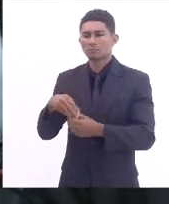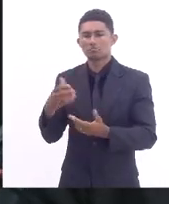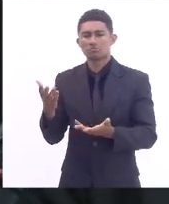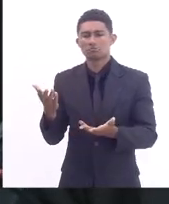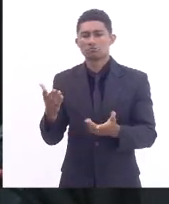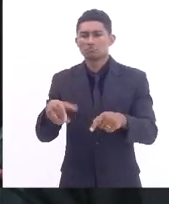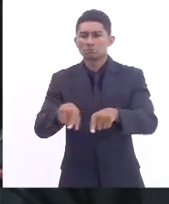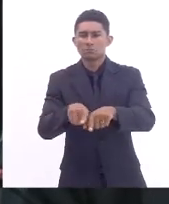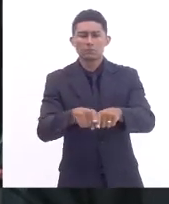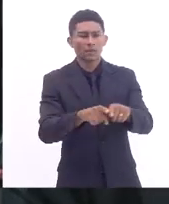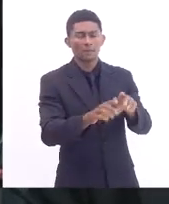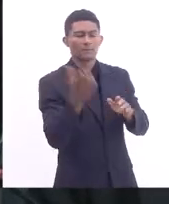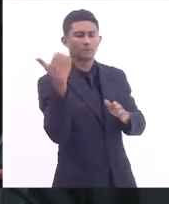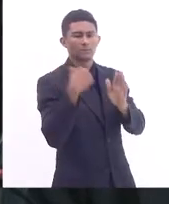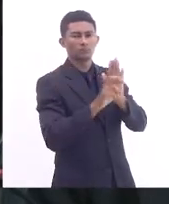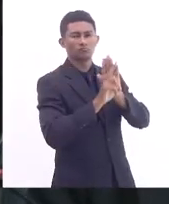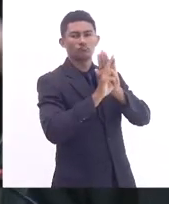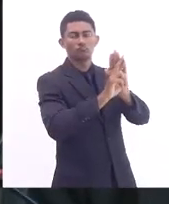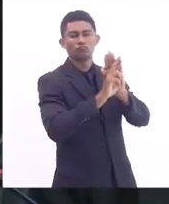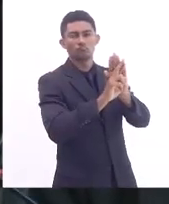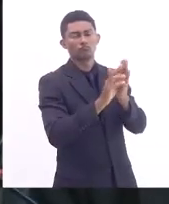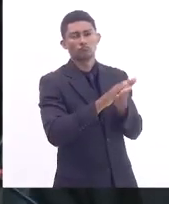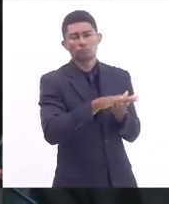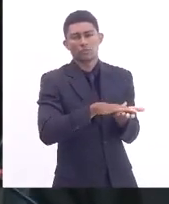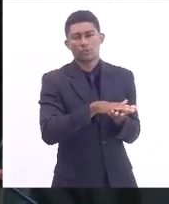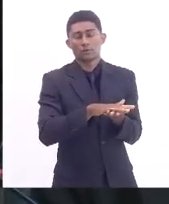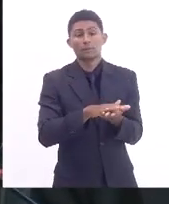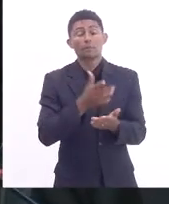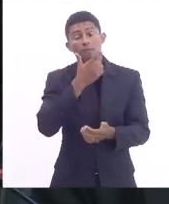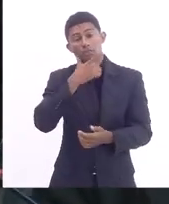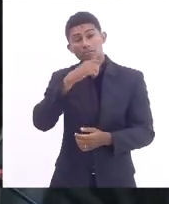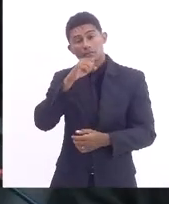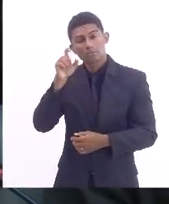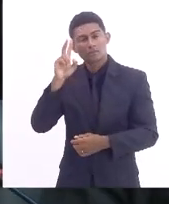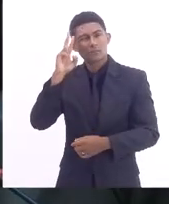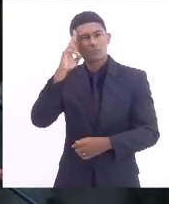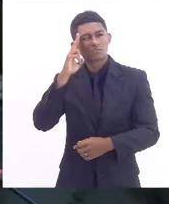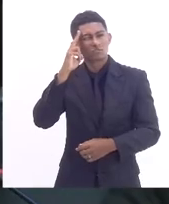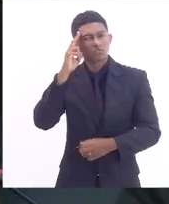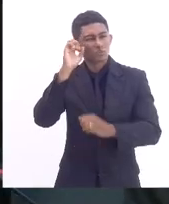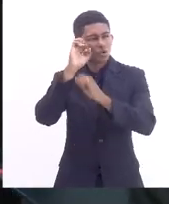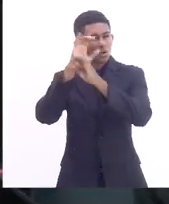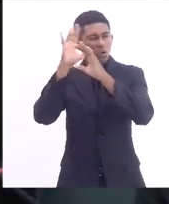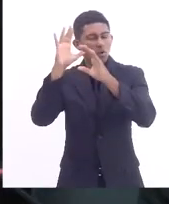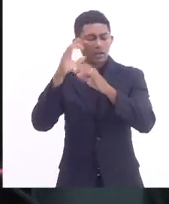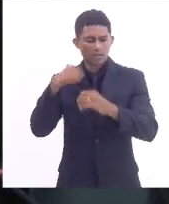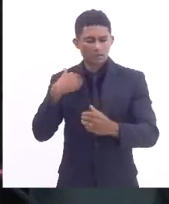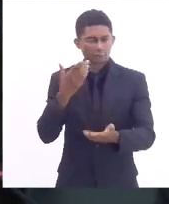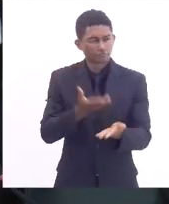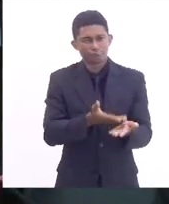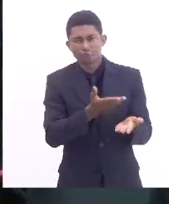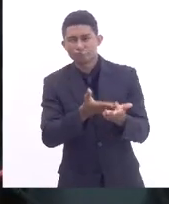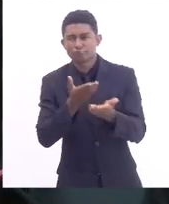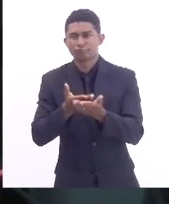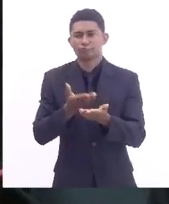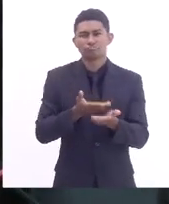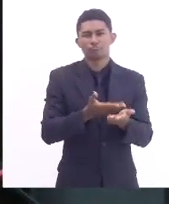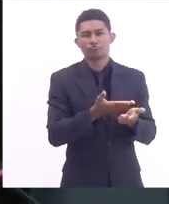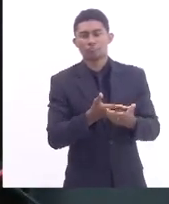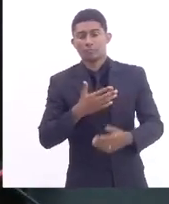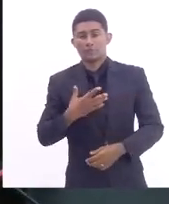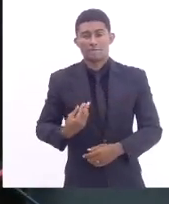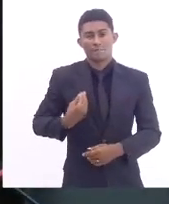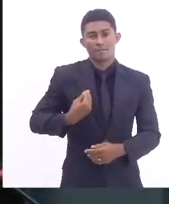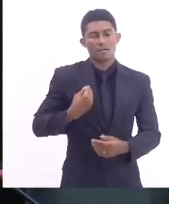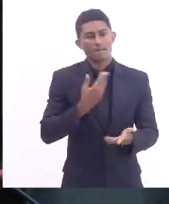técnico como temos hoje meu pai sonhava em ter um filho Engenheiro E aí eu comecei a estudar estudar estudar minha vida foi só estudar